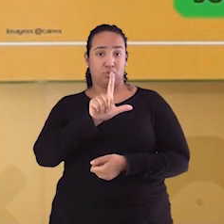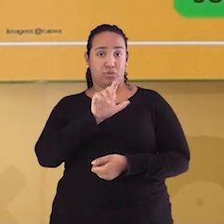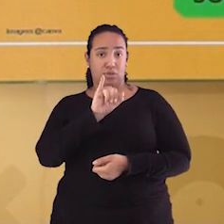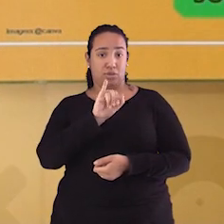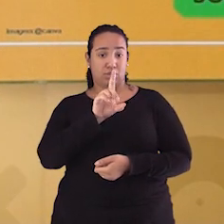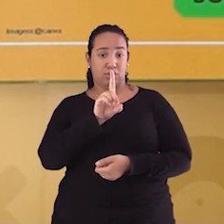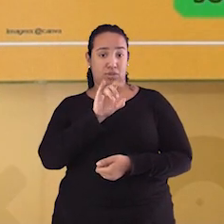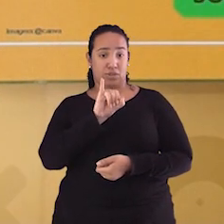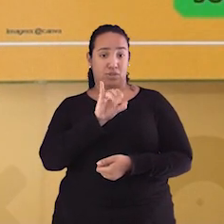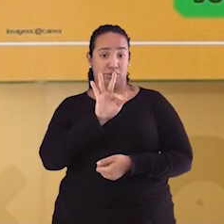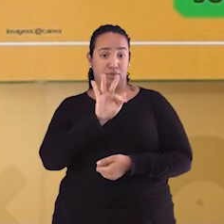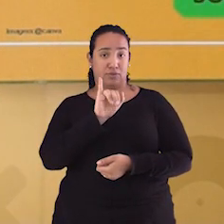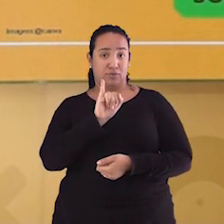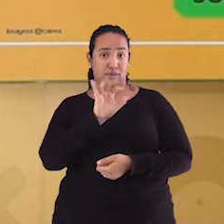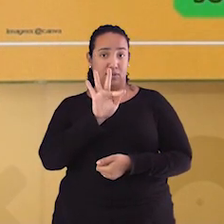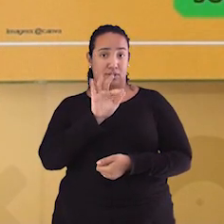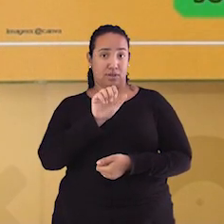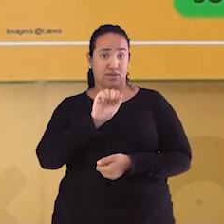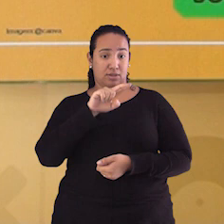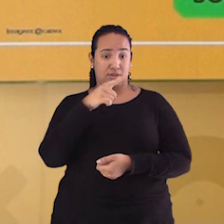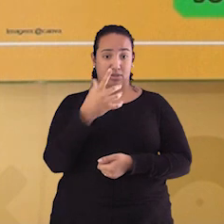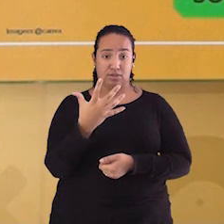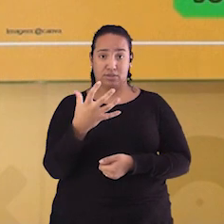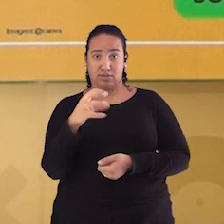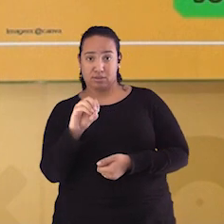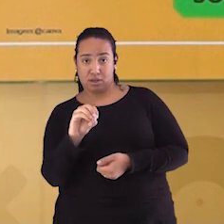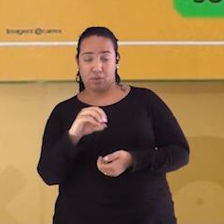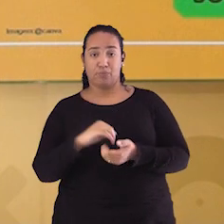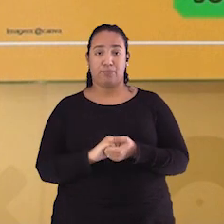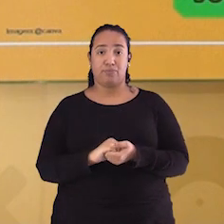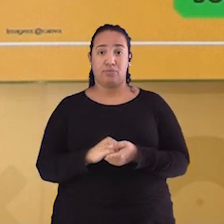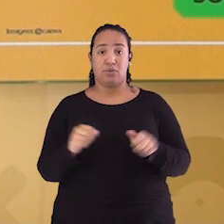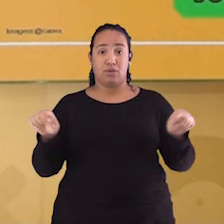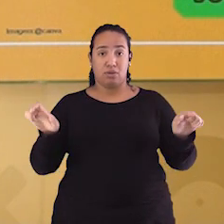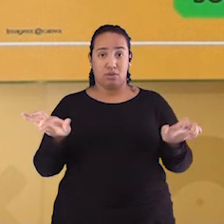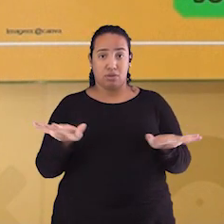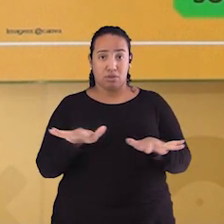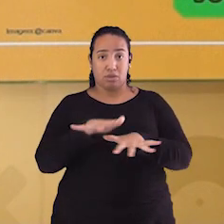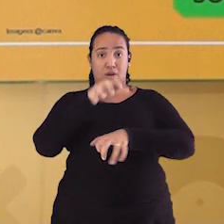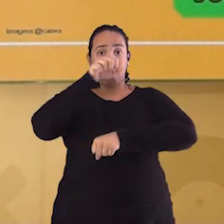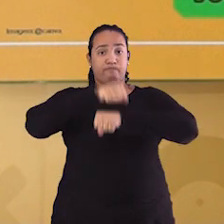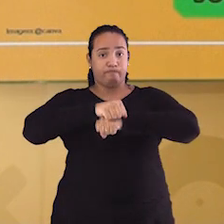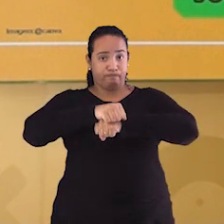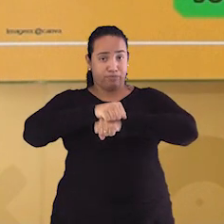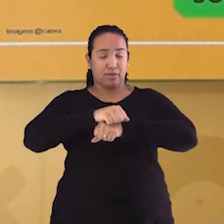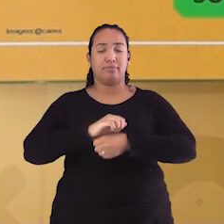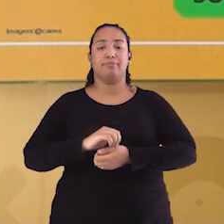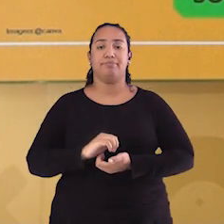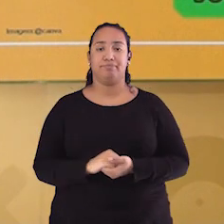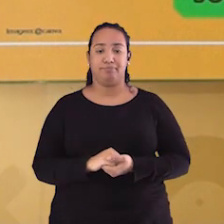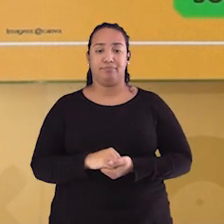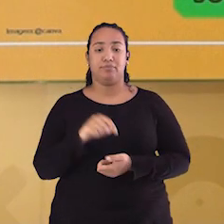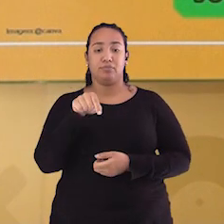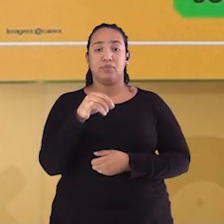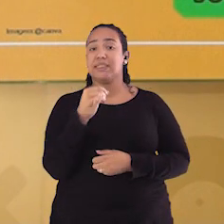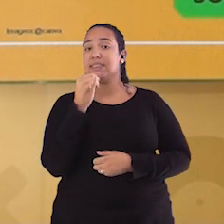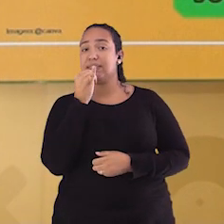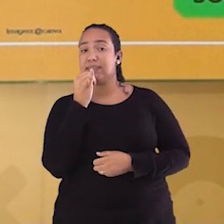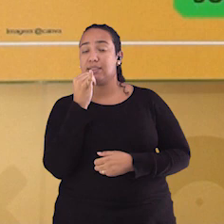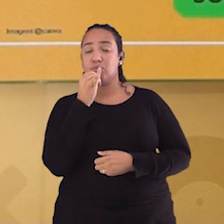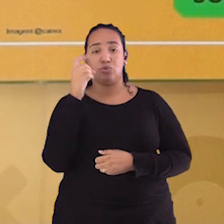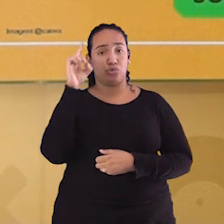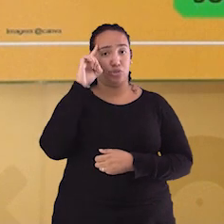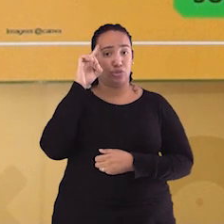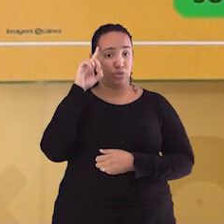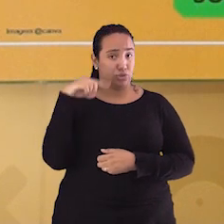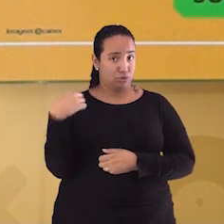passagem da substância do estado líquido para o estado sólido. Um exemplo clássico disso é o nosso